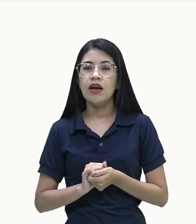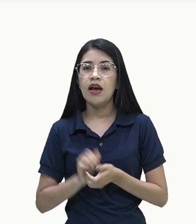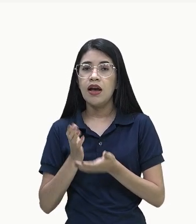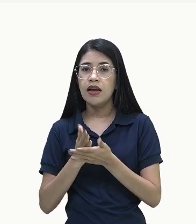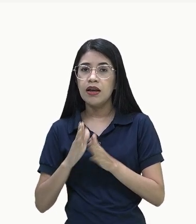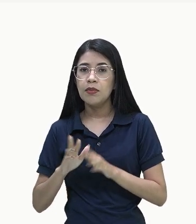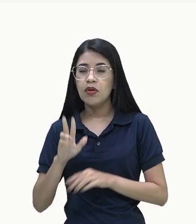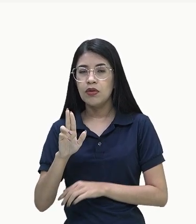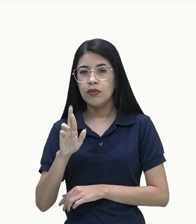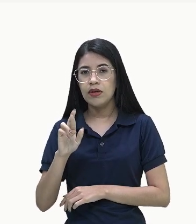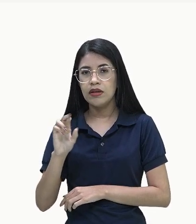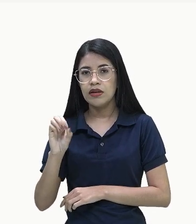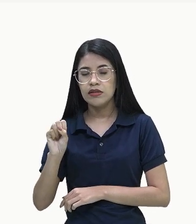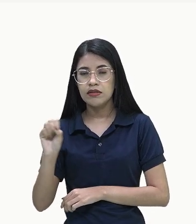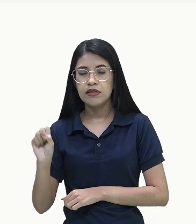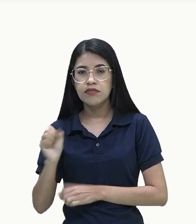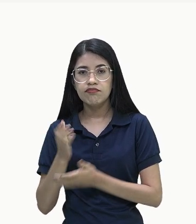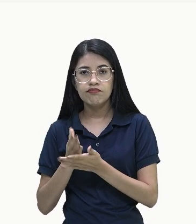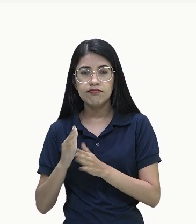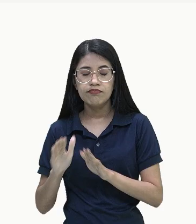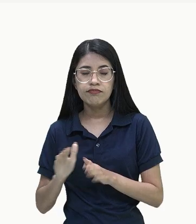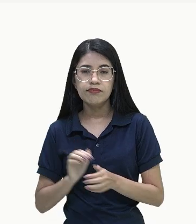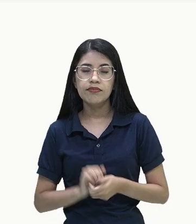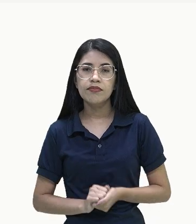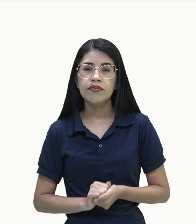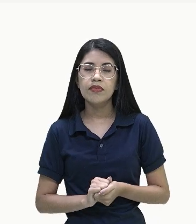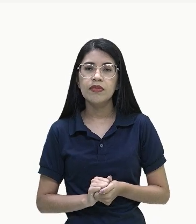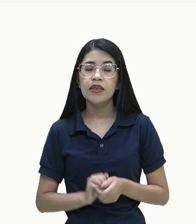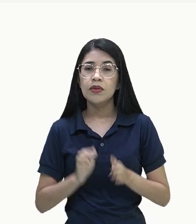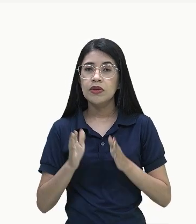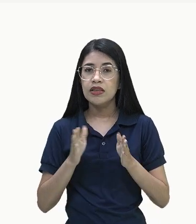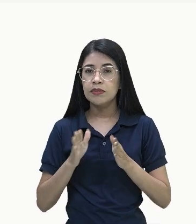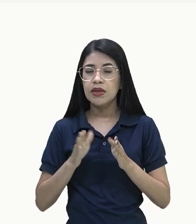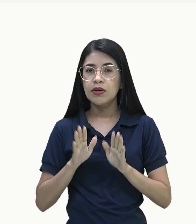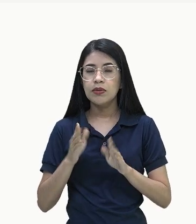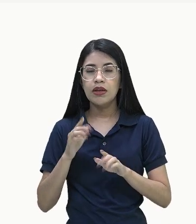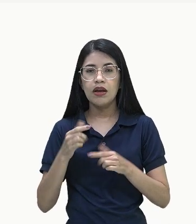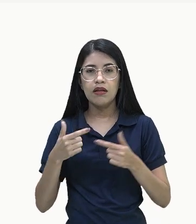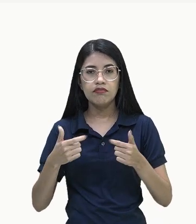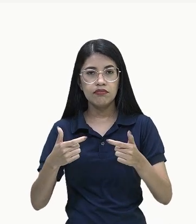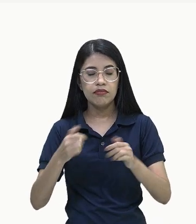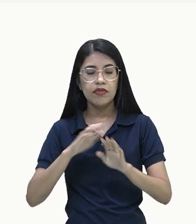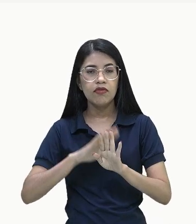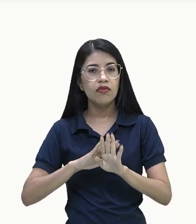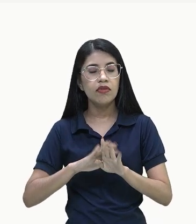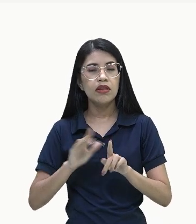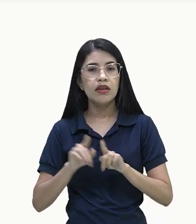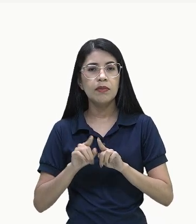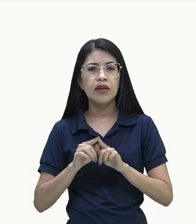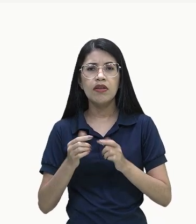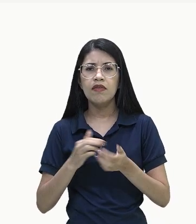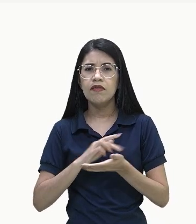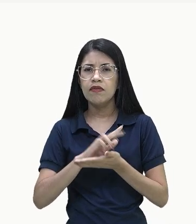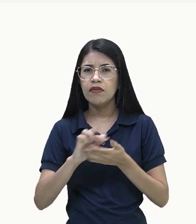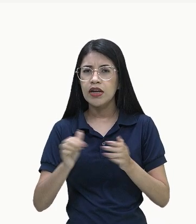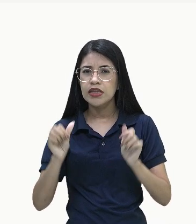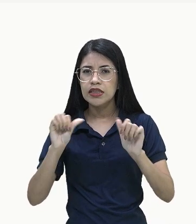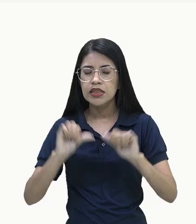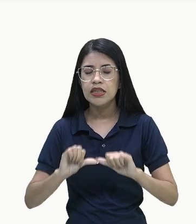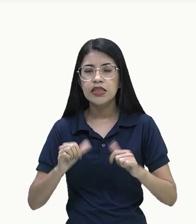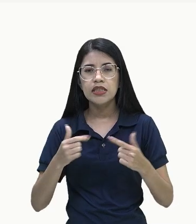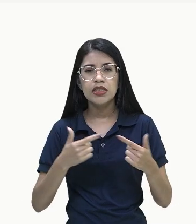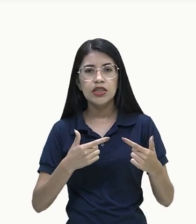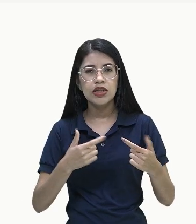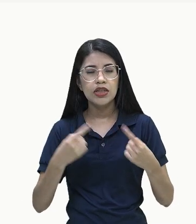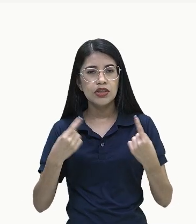ela chega ao fim, certo? Durante esse período de Guerra Fria, nós tivemos ali várias crises e disputas